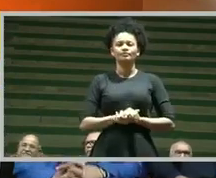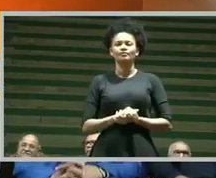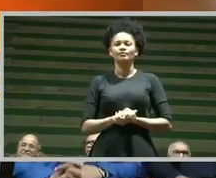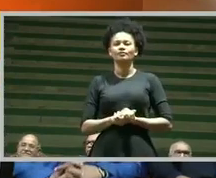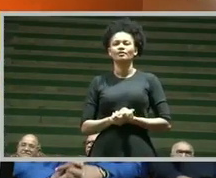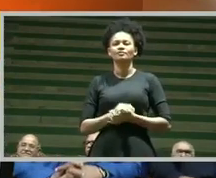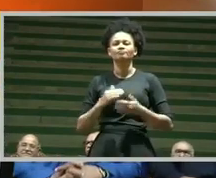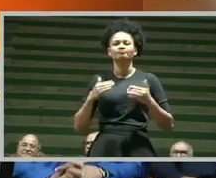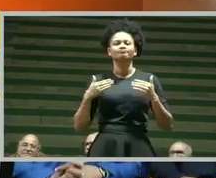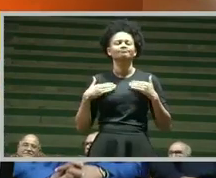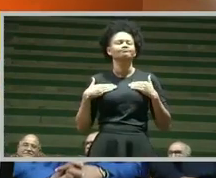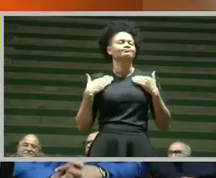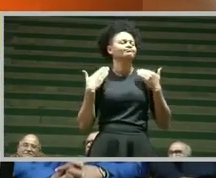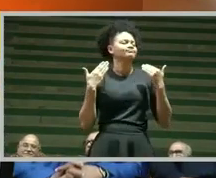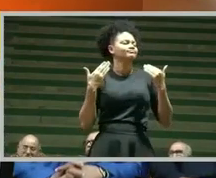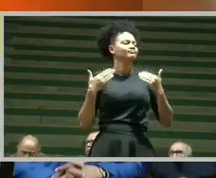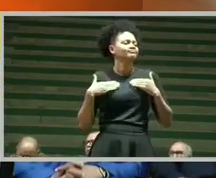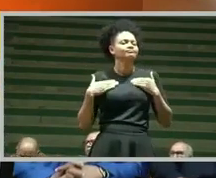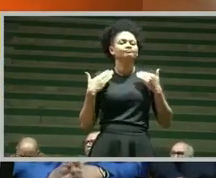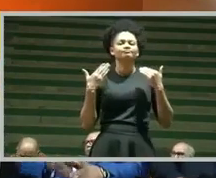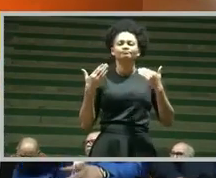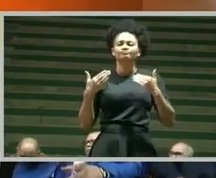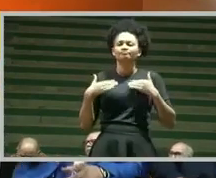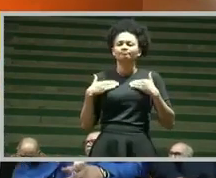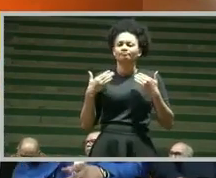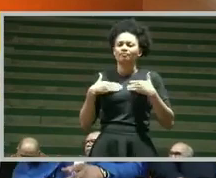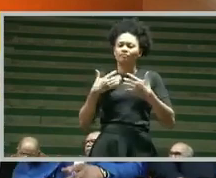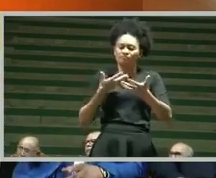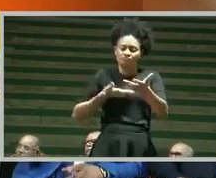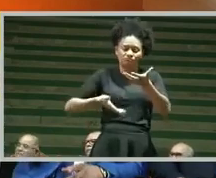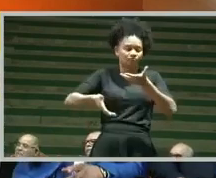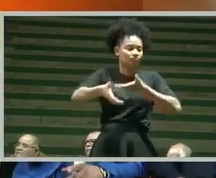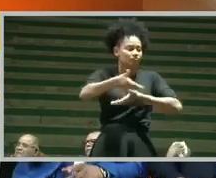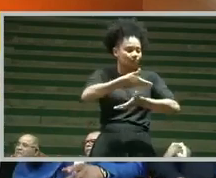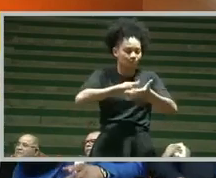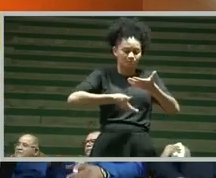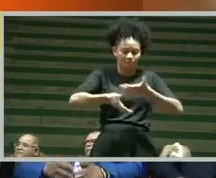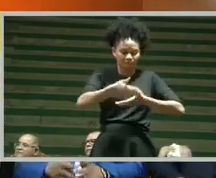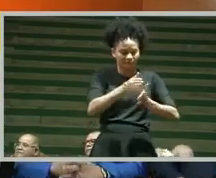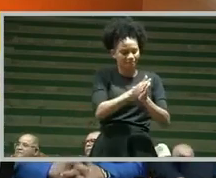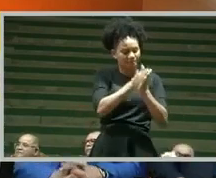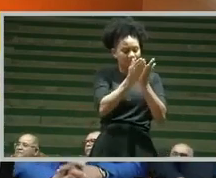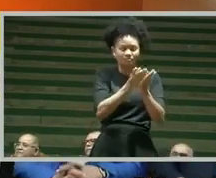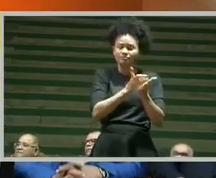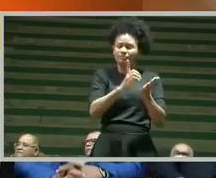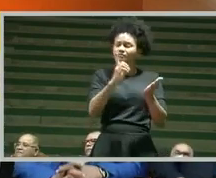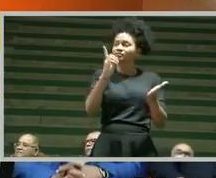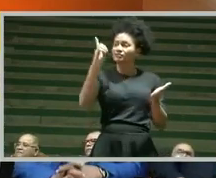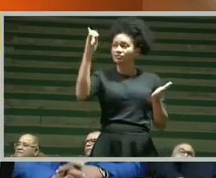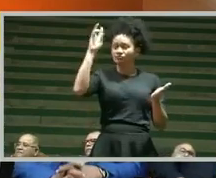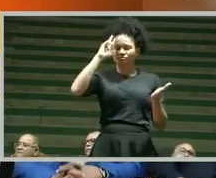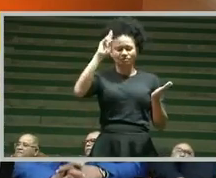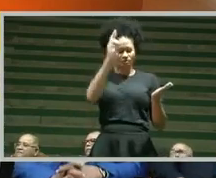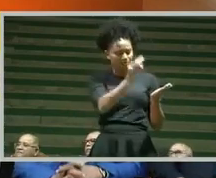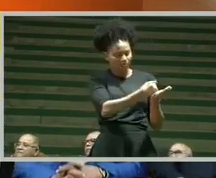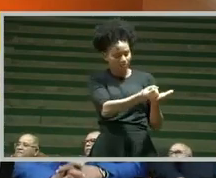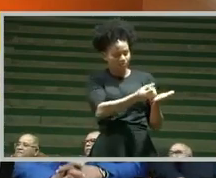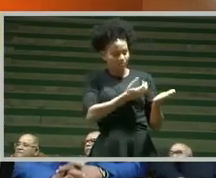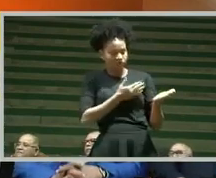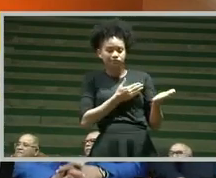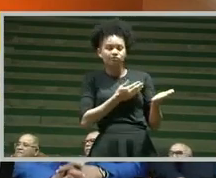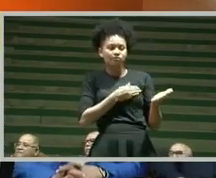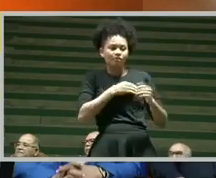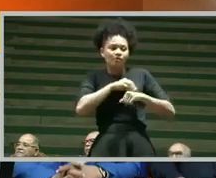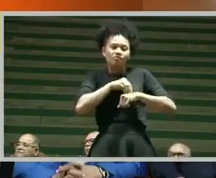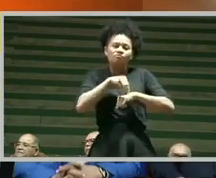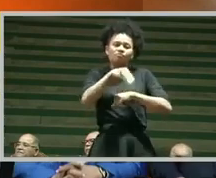e com alegria compartilhar a palavra que o Senhor tem colocado no meu coração para